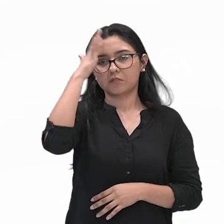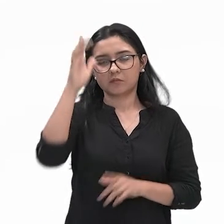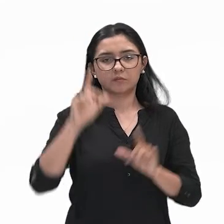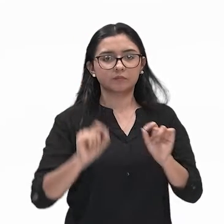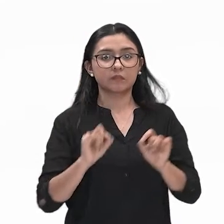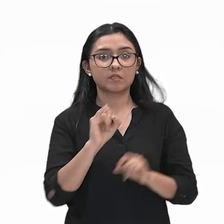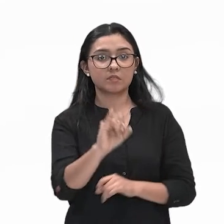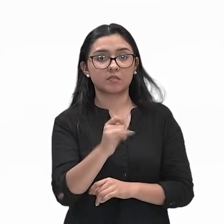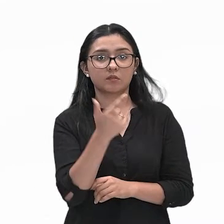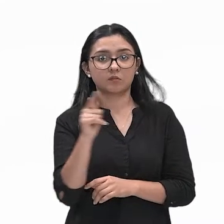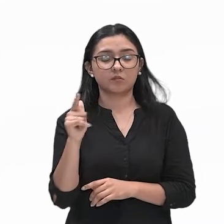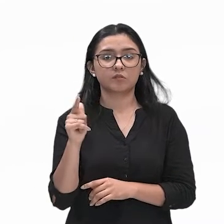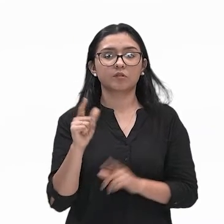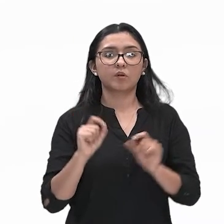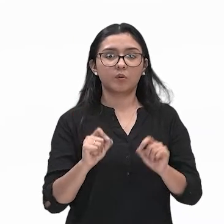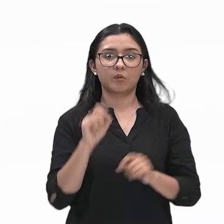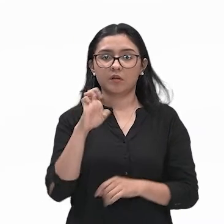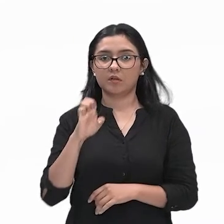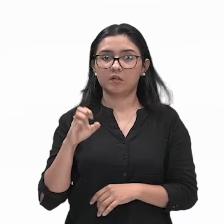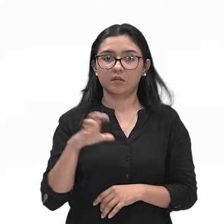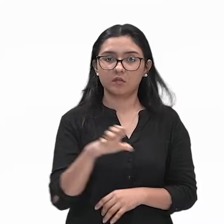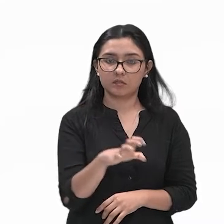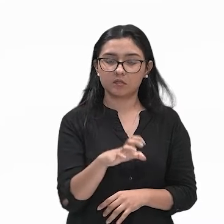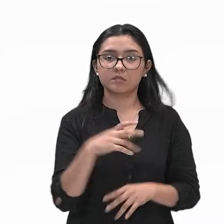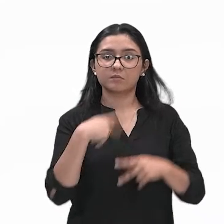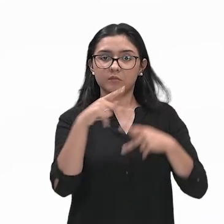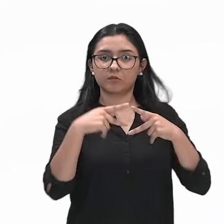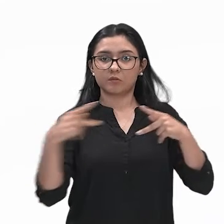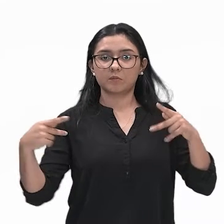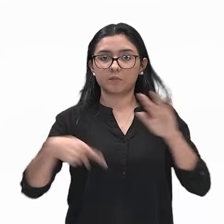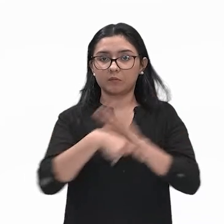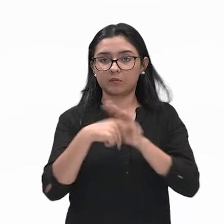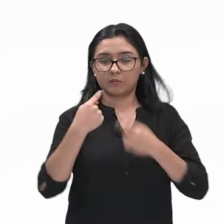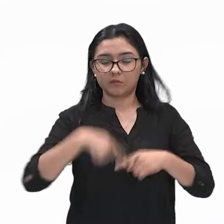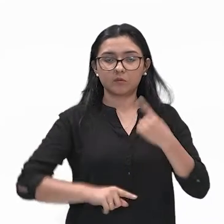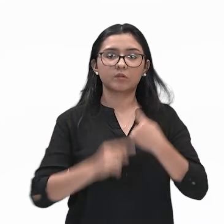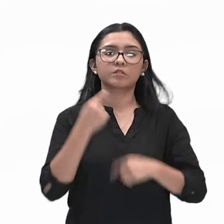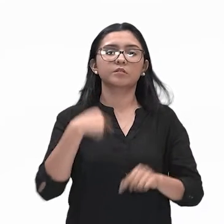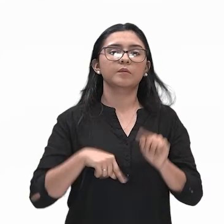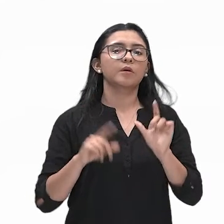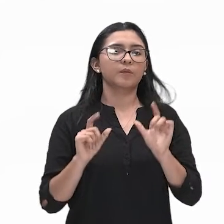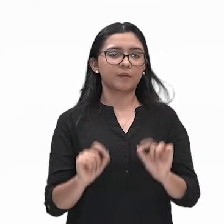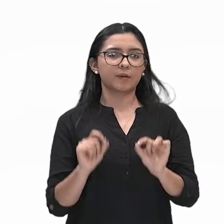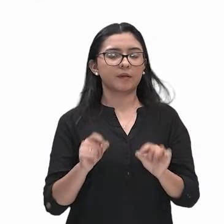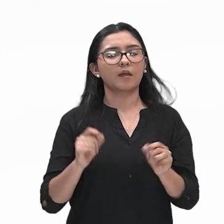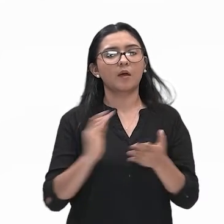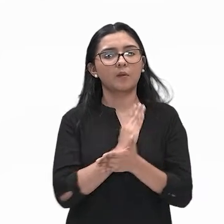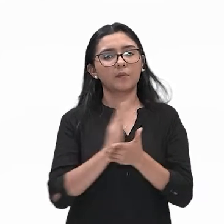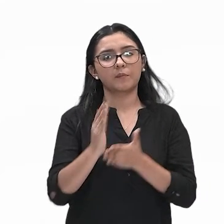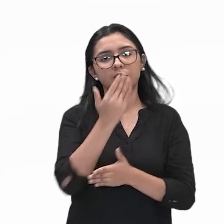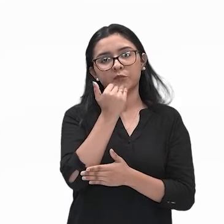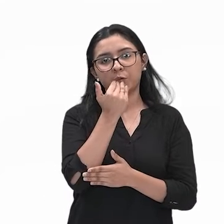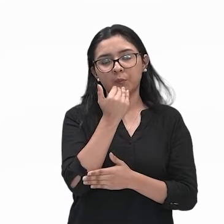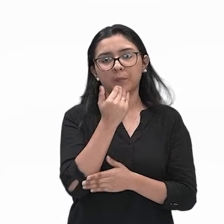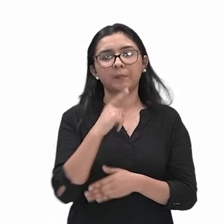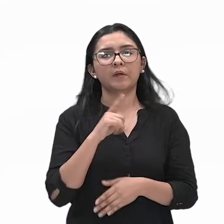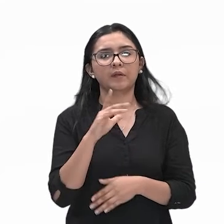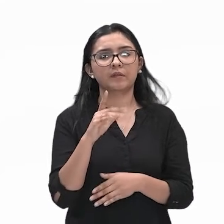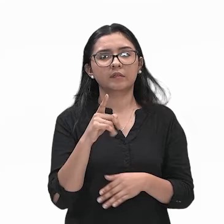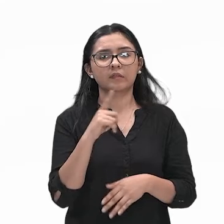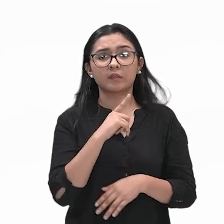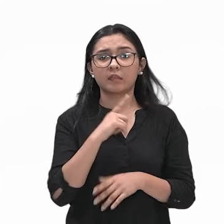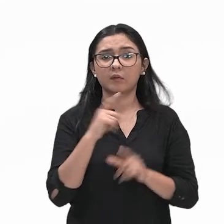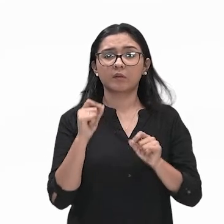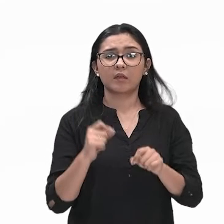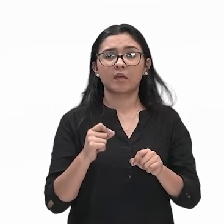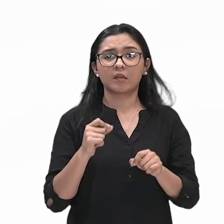não fossem os catalisadores, né, essas proteínas no nosso organismo, certos alimentos, gente, levariam